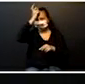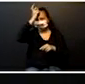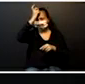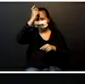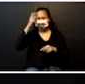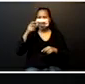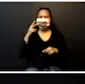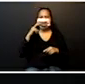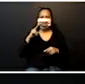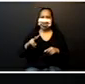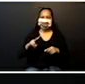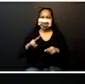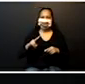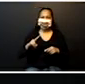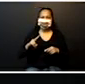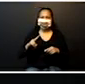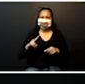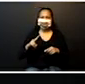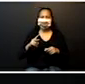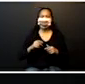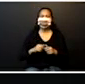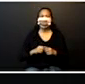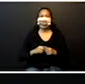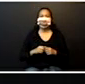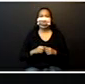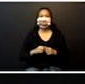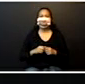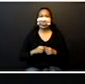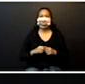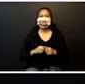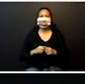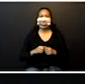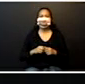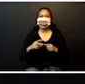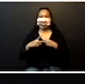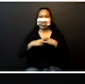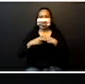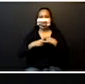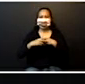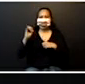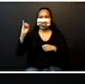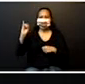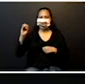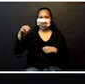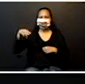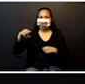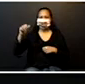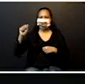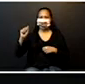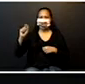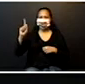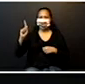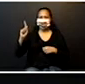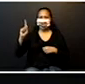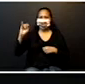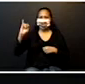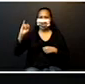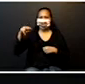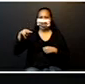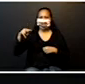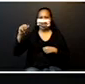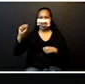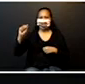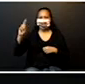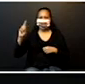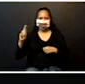destacar para vocês o verbo que está no imperativo, que é imaginar. Olha como ficou no nosso texto.